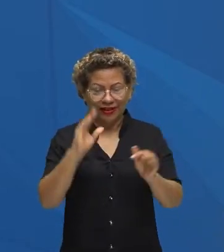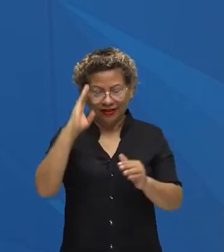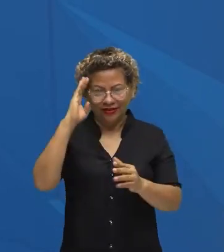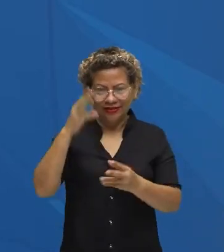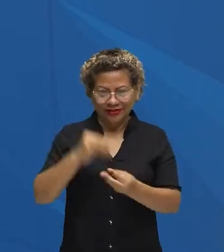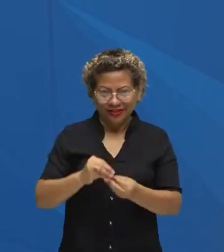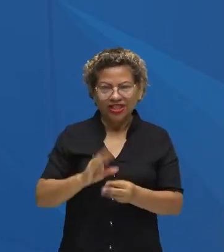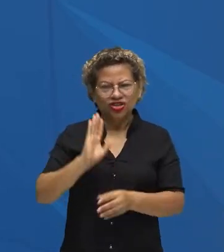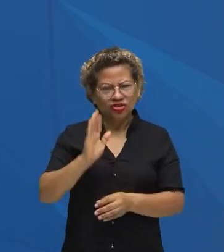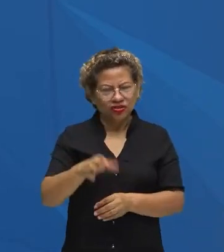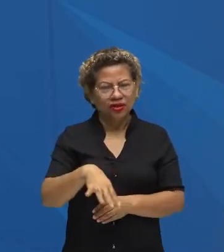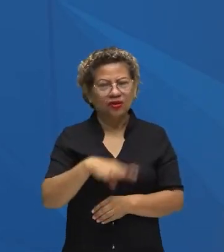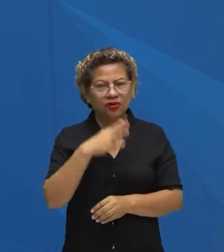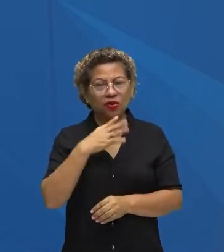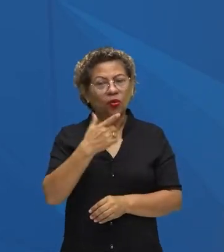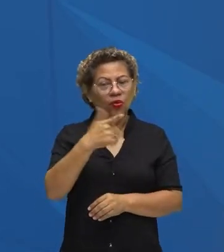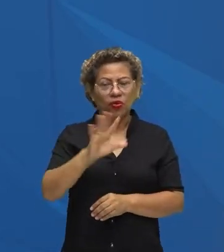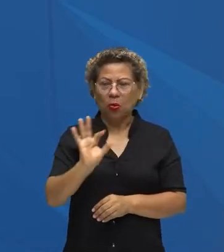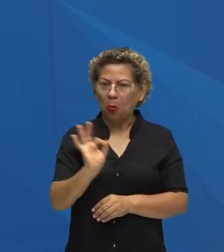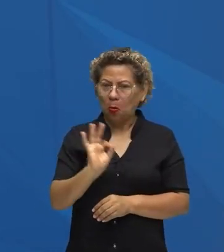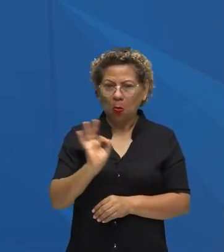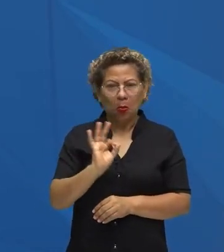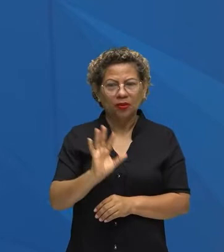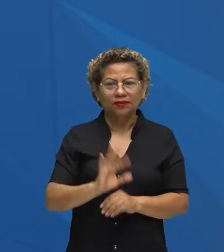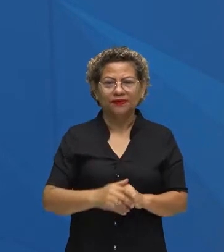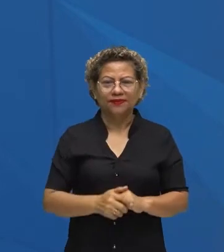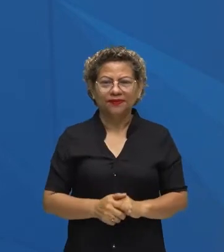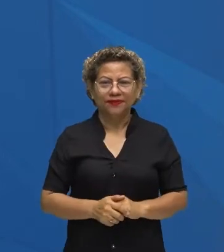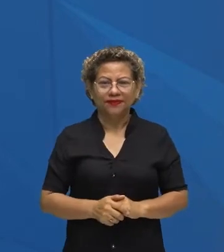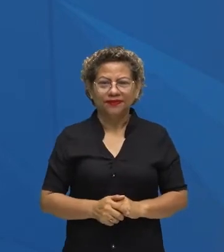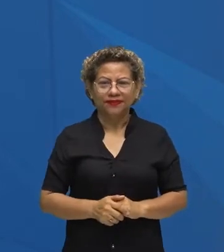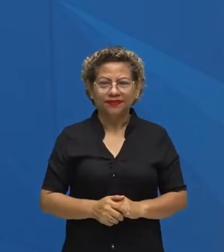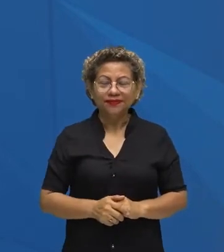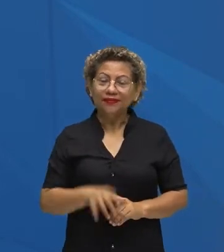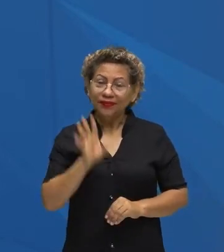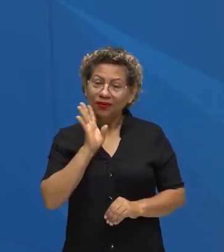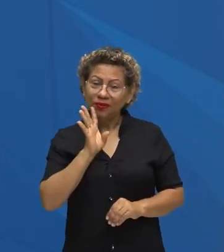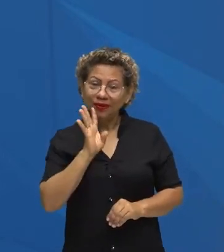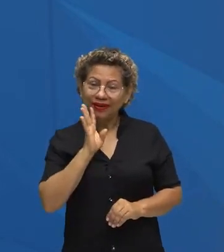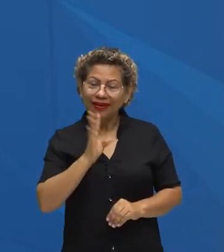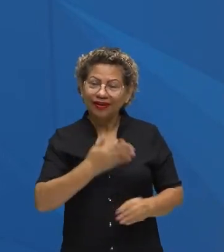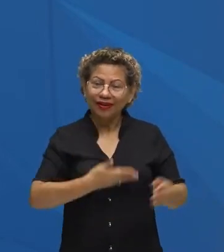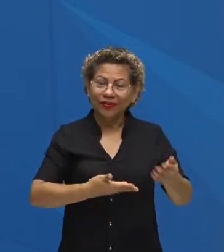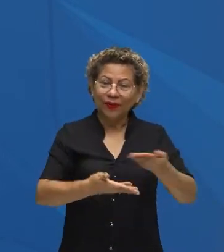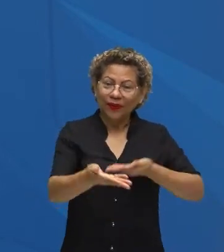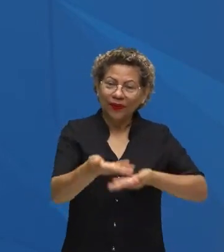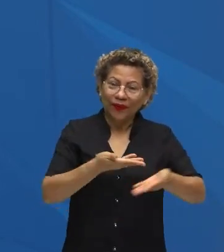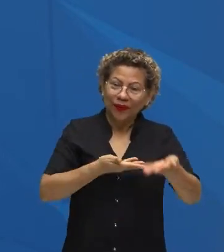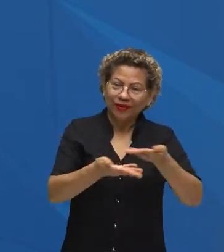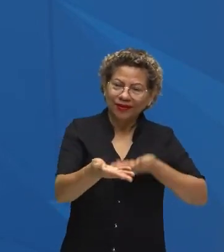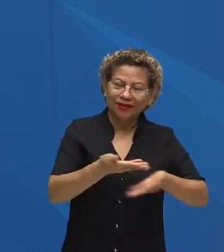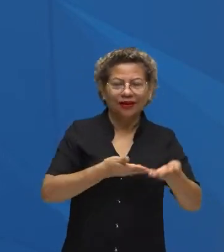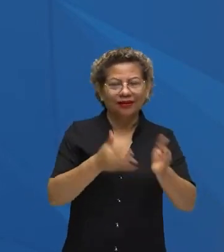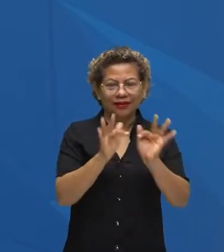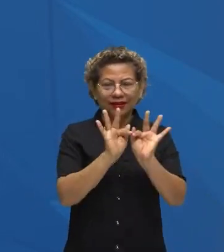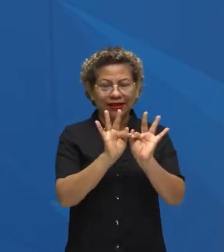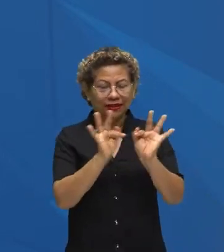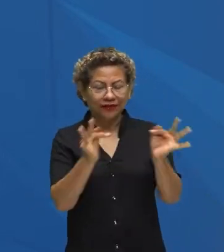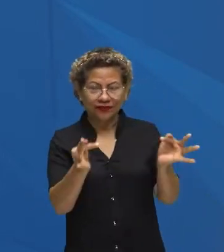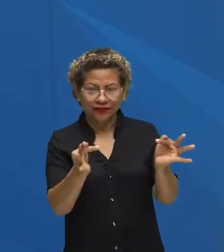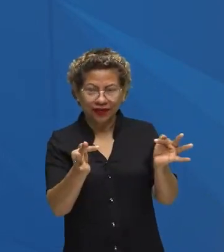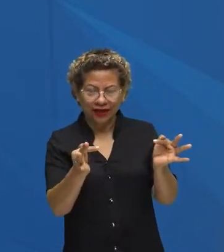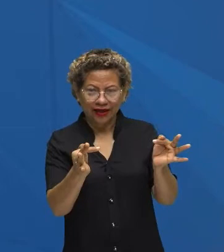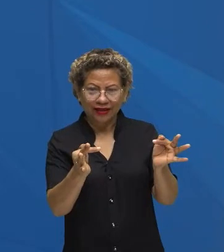e teve alguns que eu também não conhecia. E olha só que legal como é compartilhar, não é, essas frases, esses